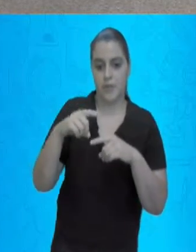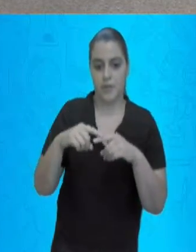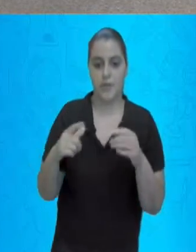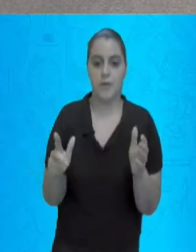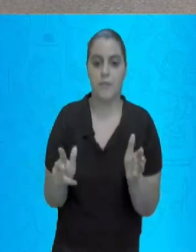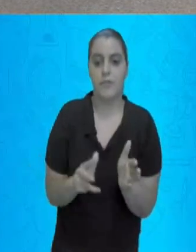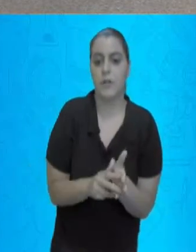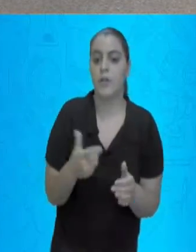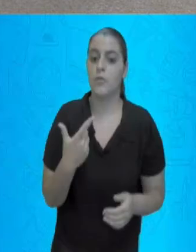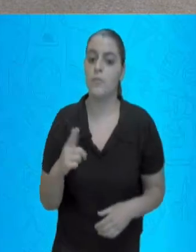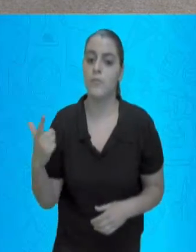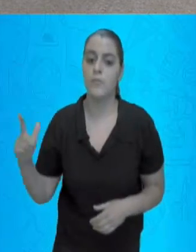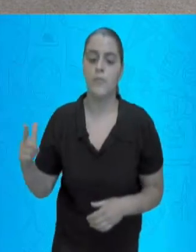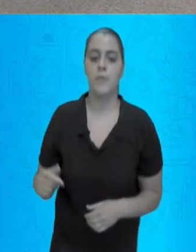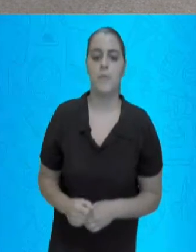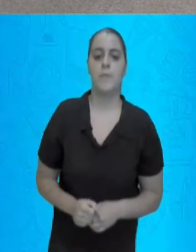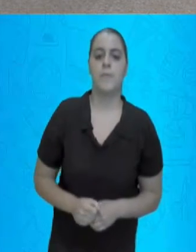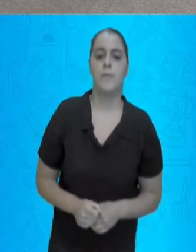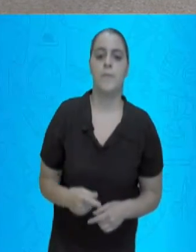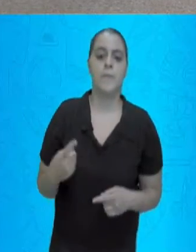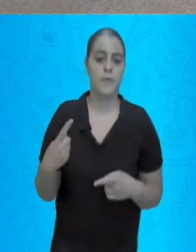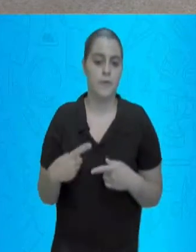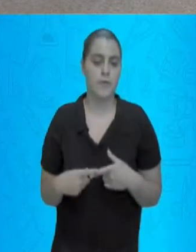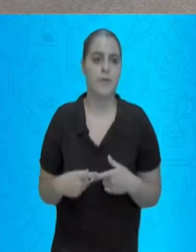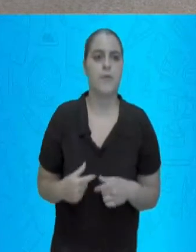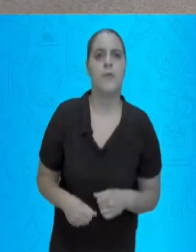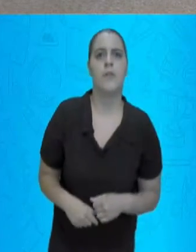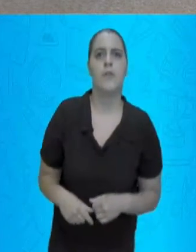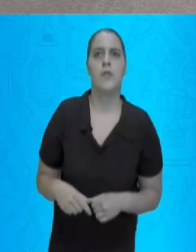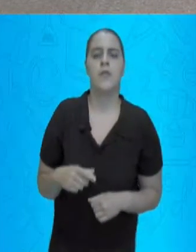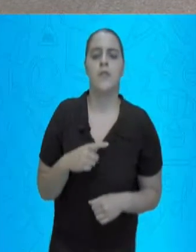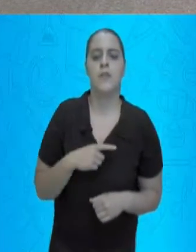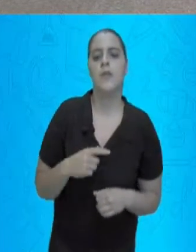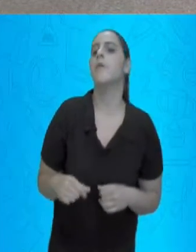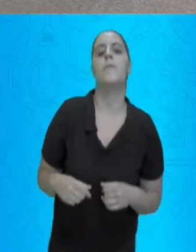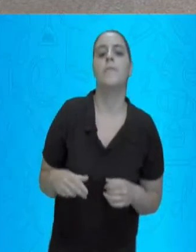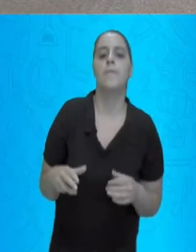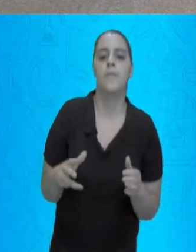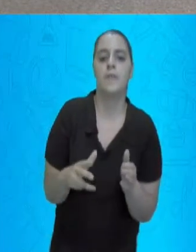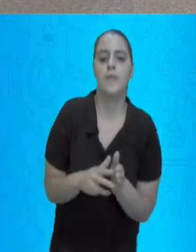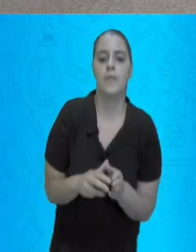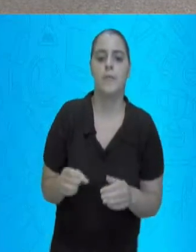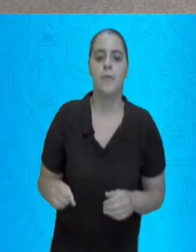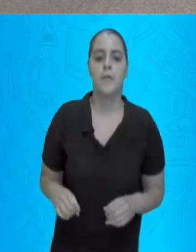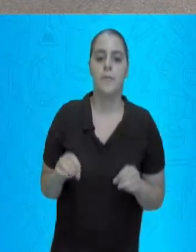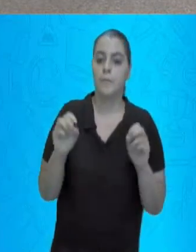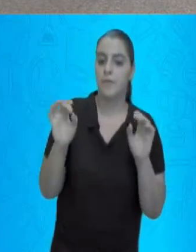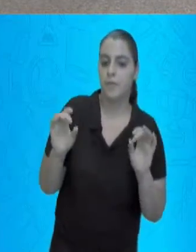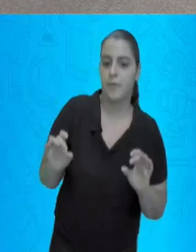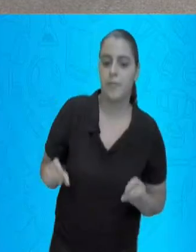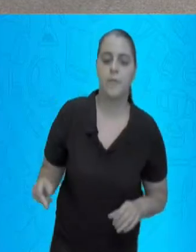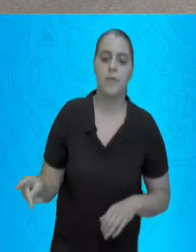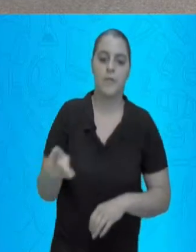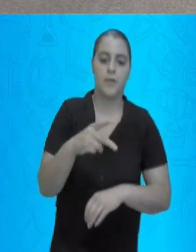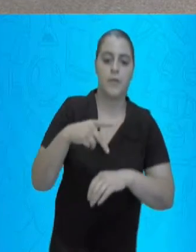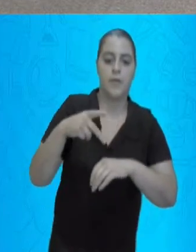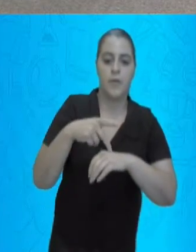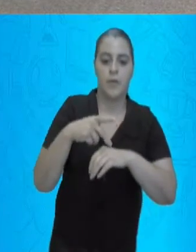ou não. Por isso, acontece a fossilização principalmente nas